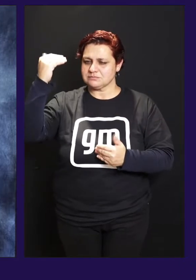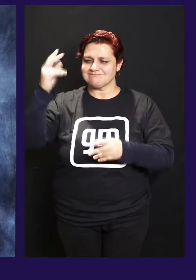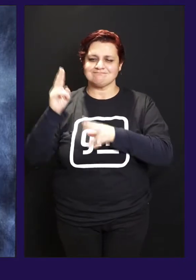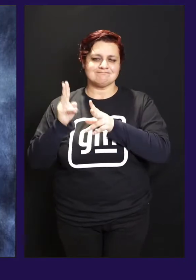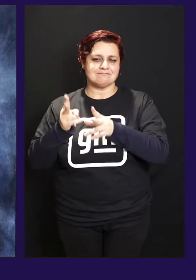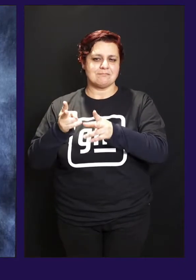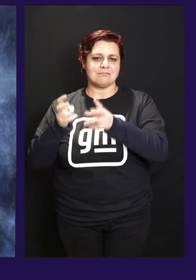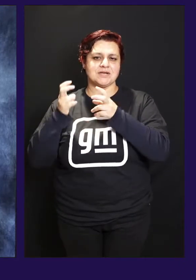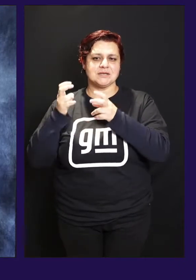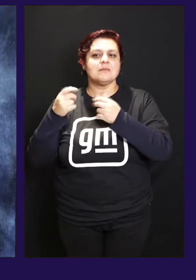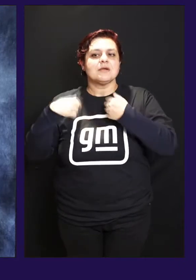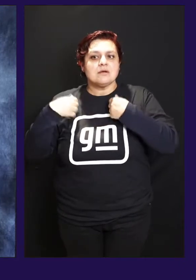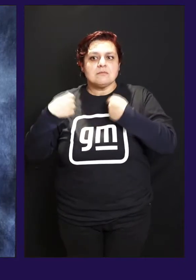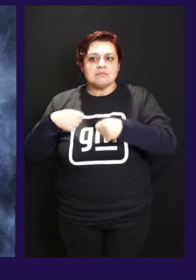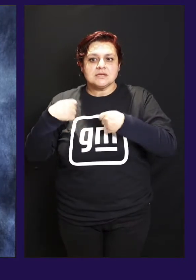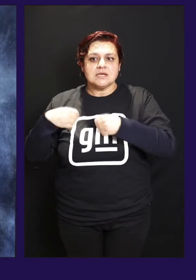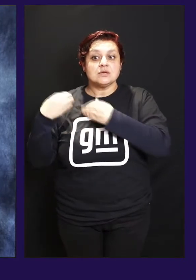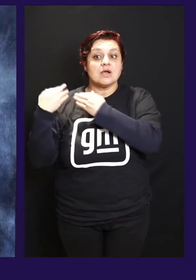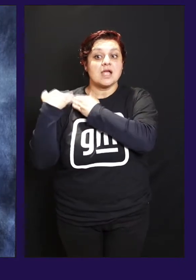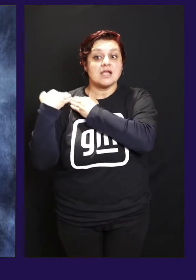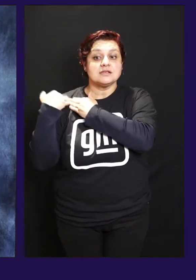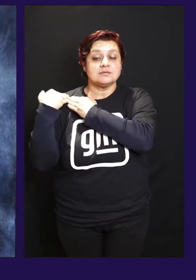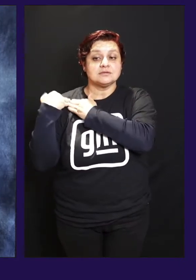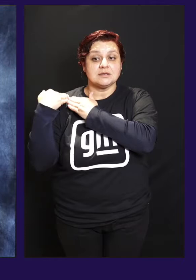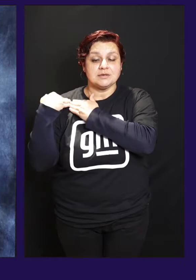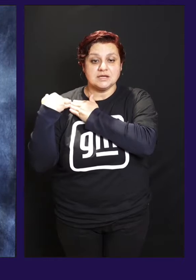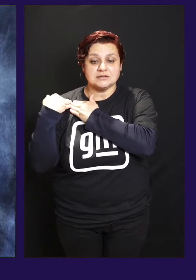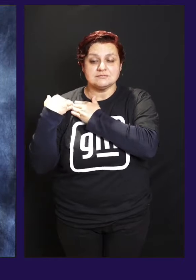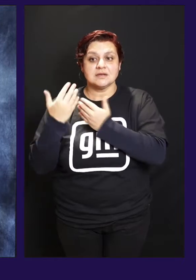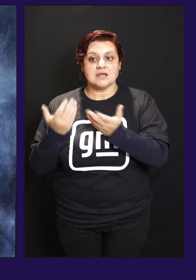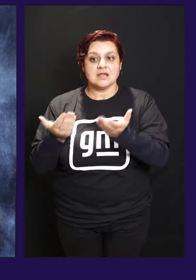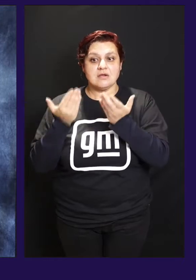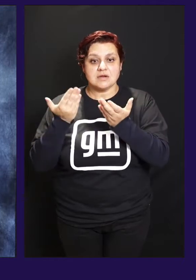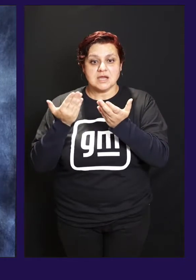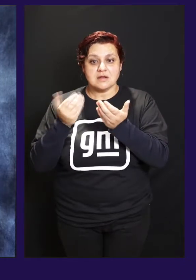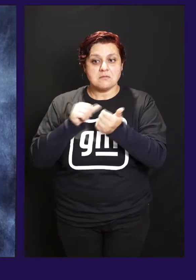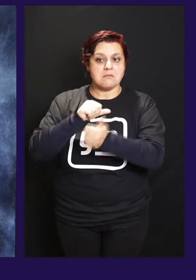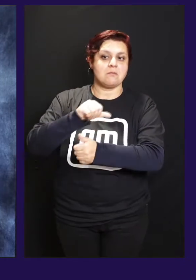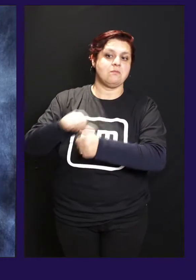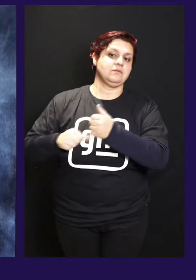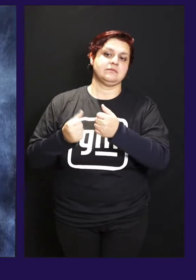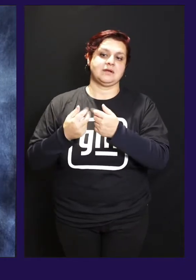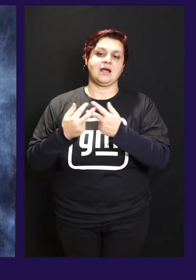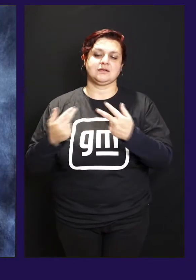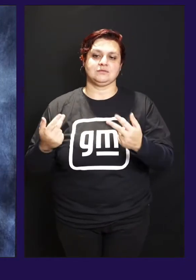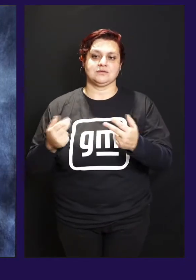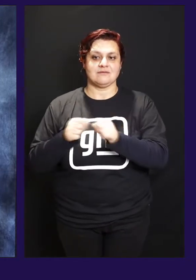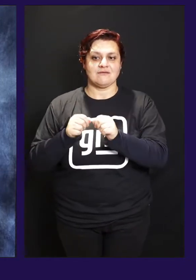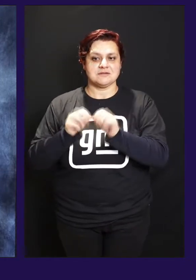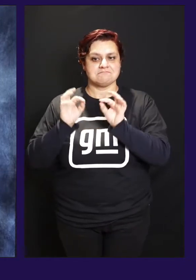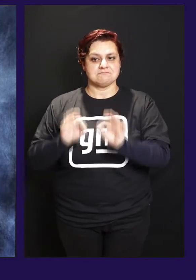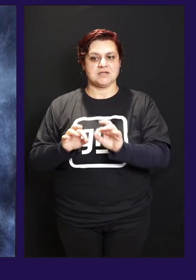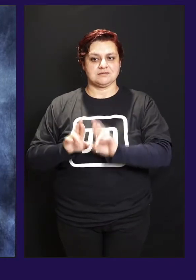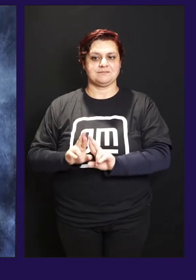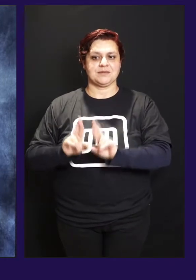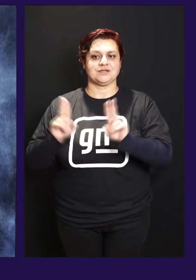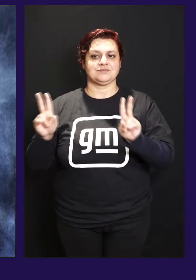deficiência intelectual, mesmo falecendo a gente ainda não sabe o diagnóstico dele, mas eu lembro quão difícil foi a vida